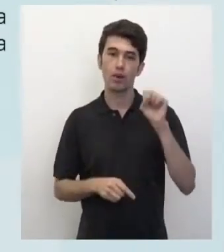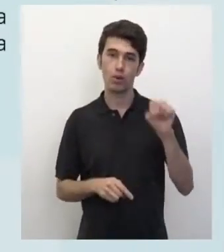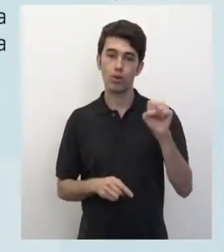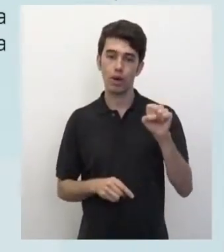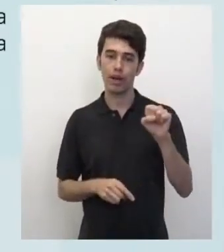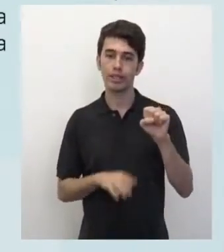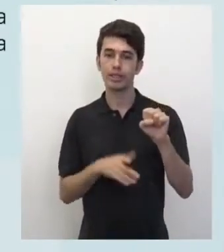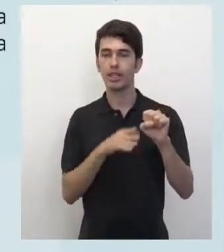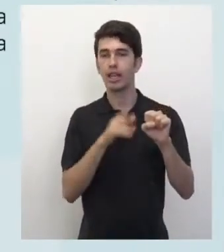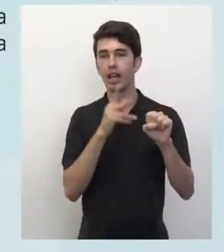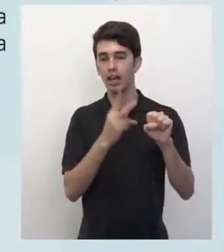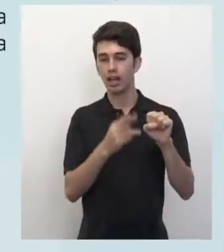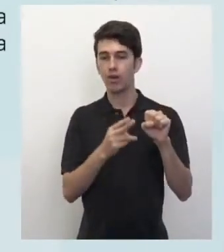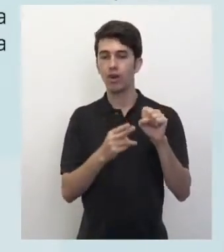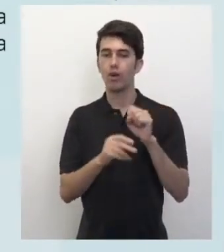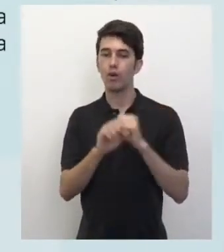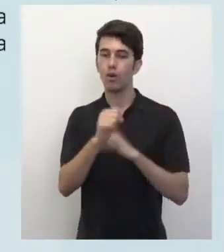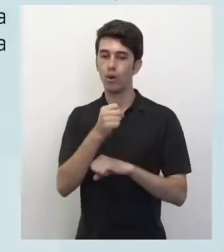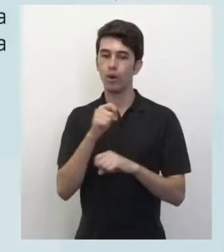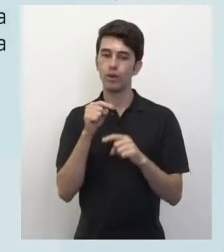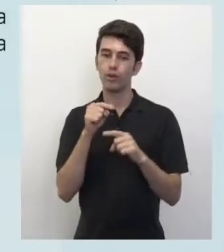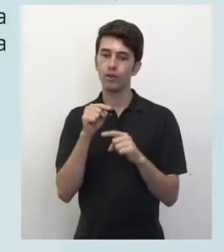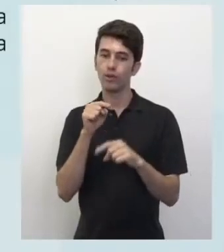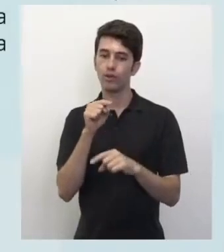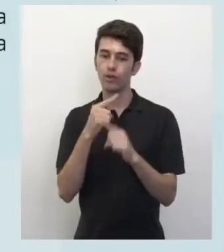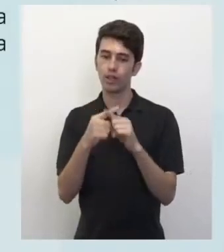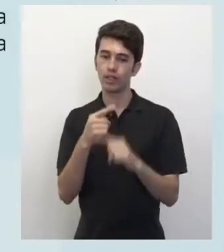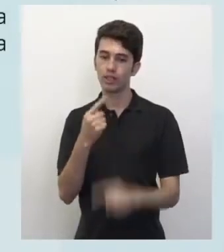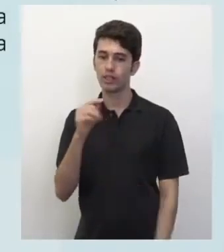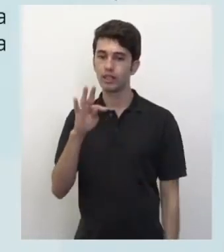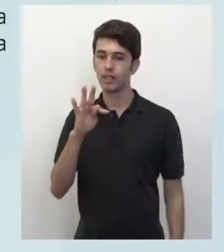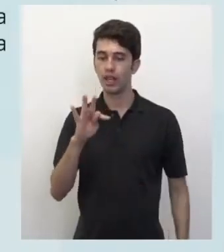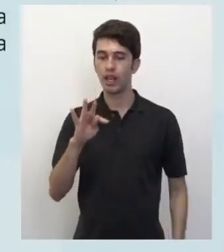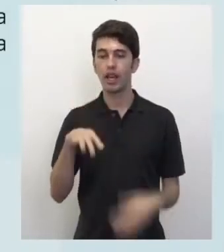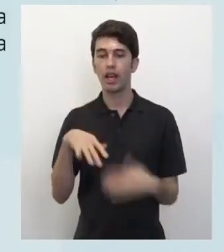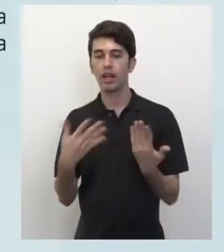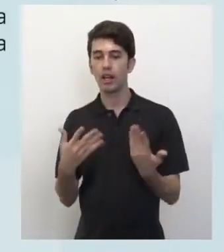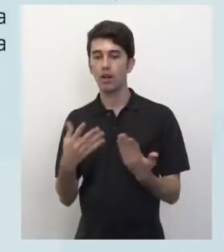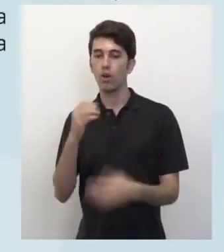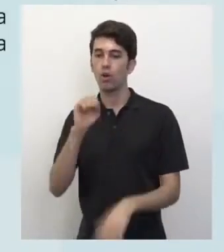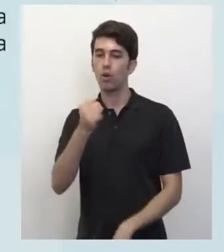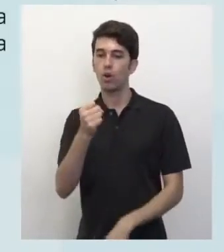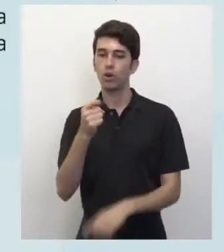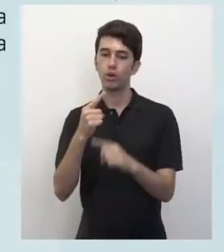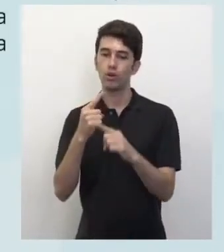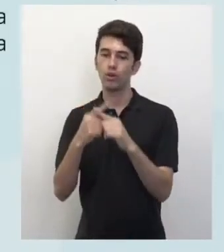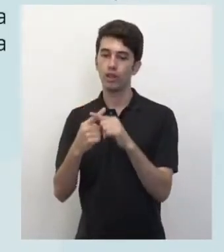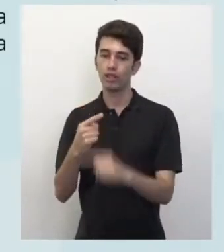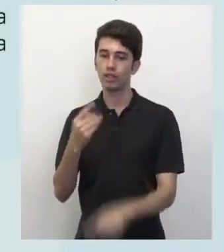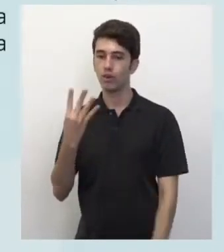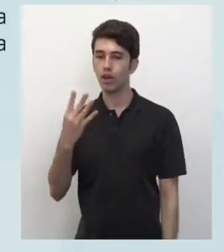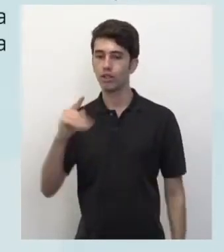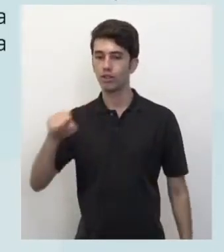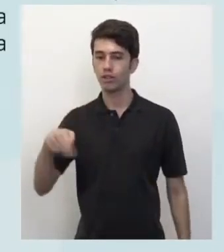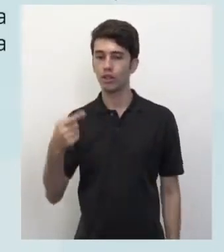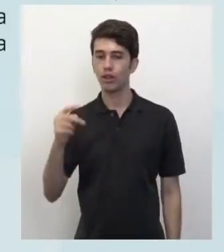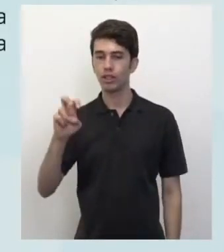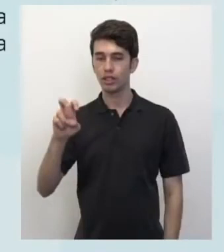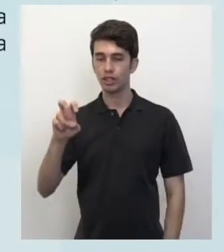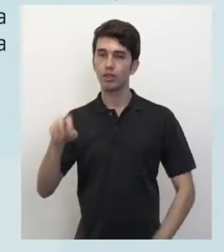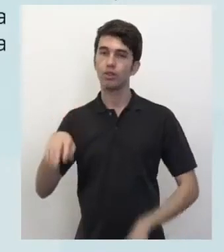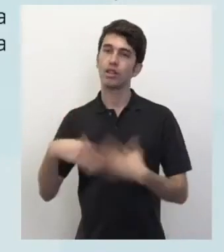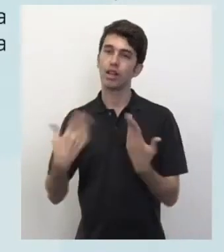percorrido isolado, ou seja, S igual a 8 vezes T, 4 horas e 30 minutos, a que substituir por